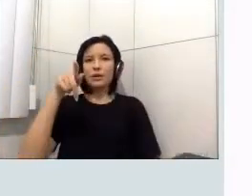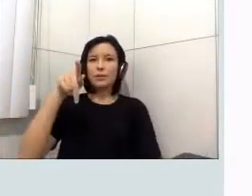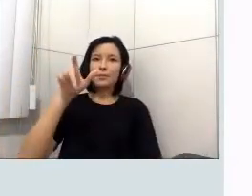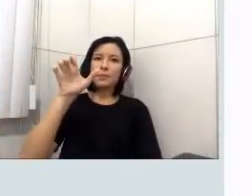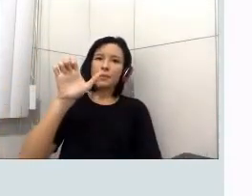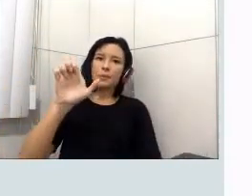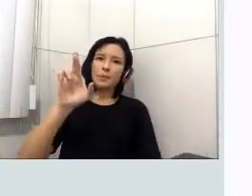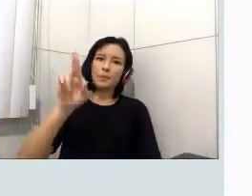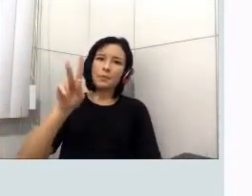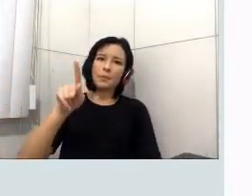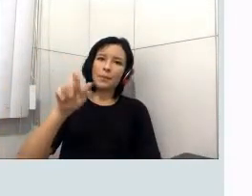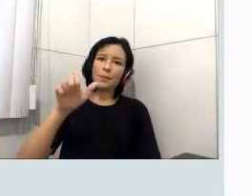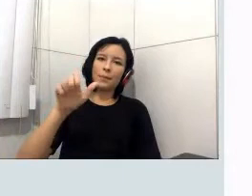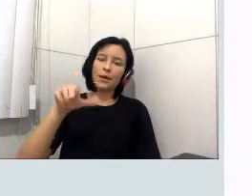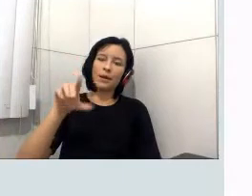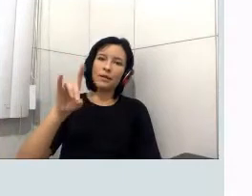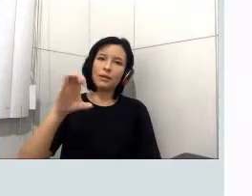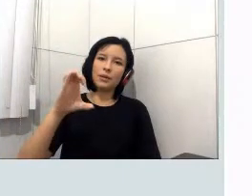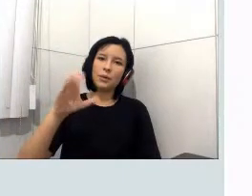Pode passar.